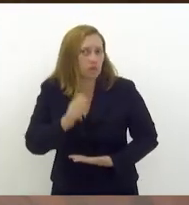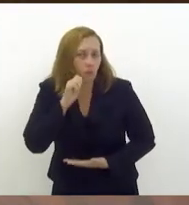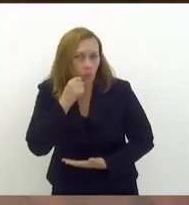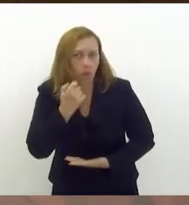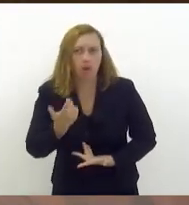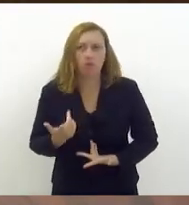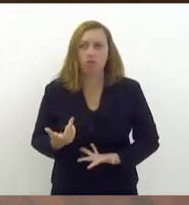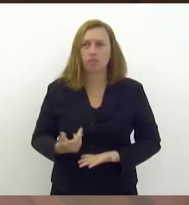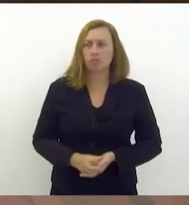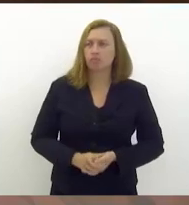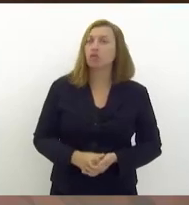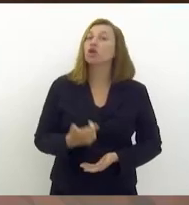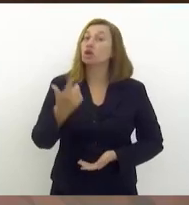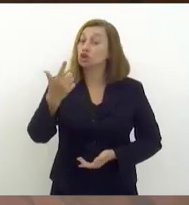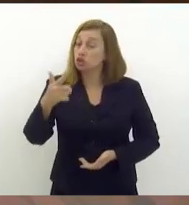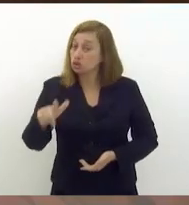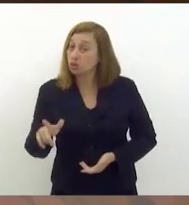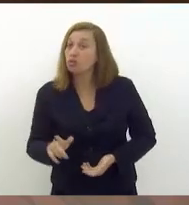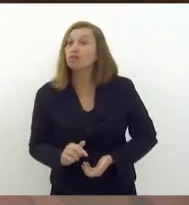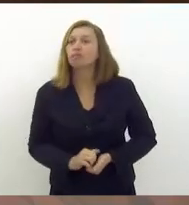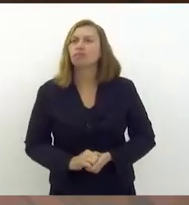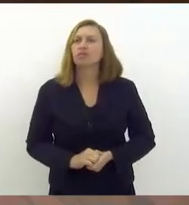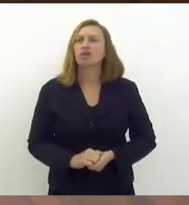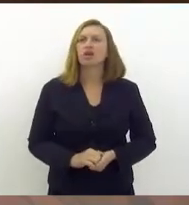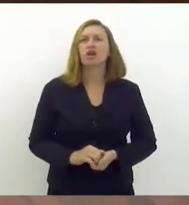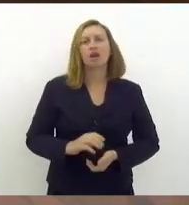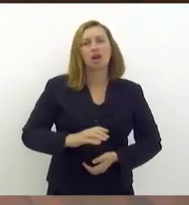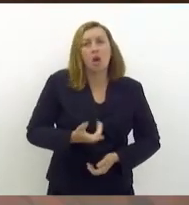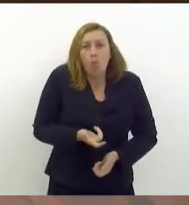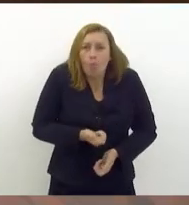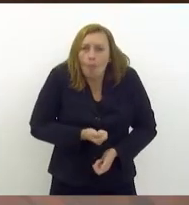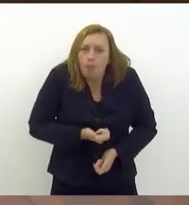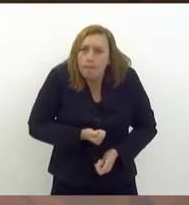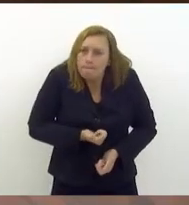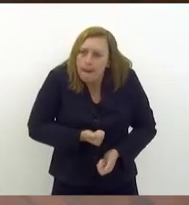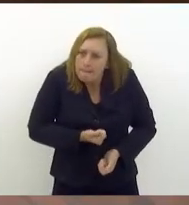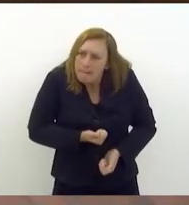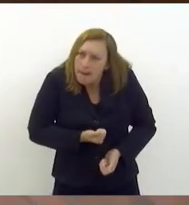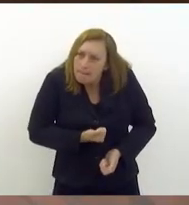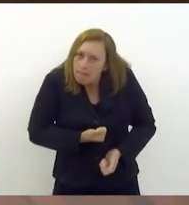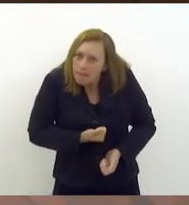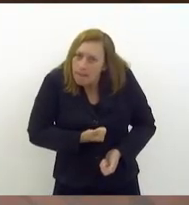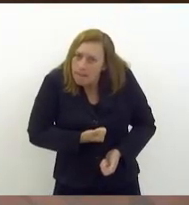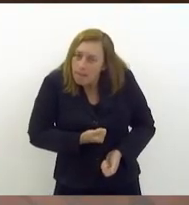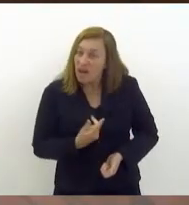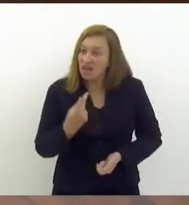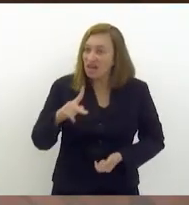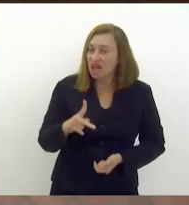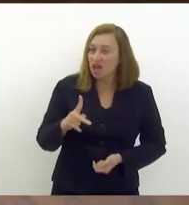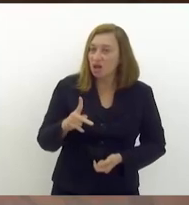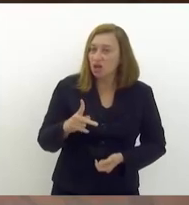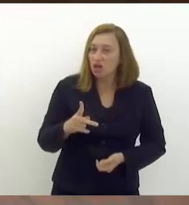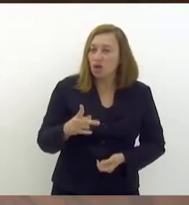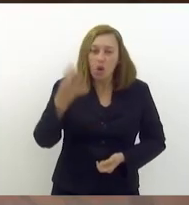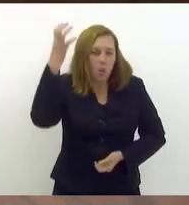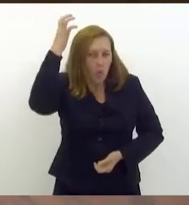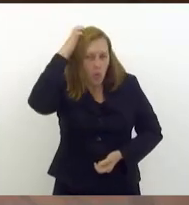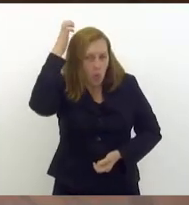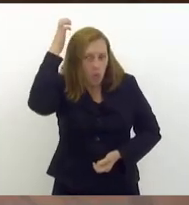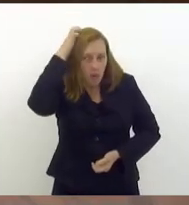desnorteado e outra coisa É covardia também dele jogar a culpa neste momento